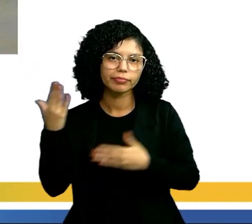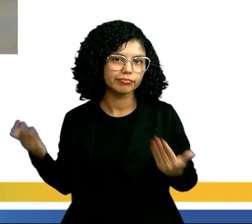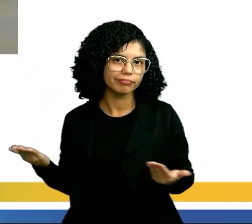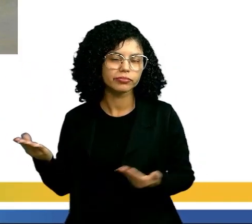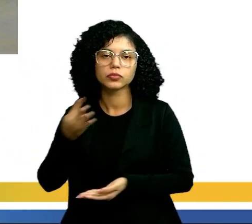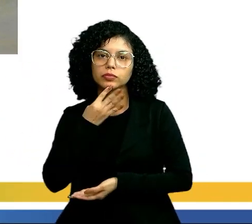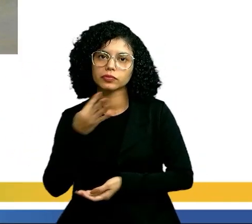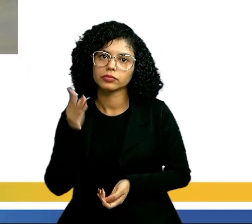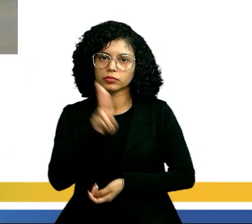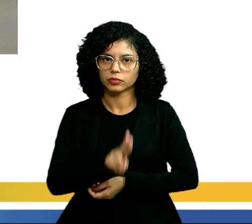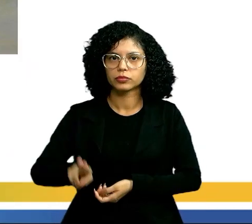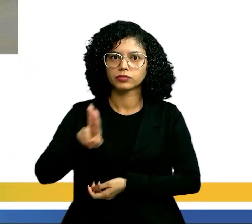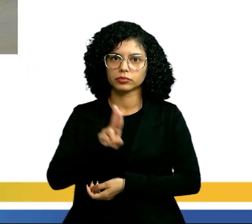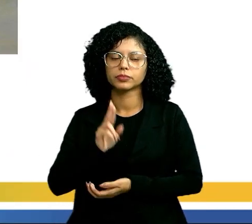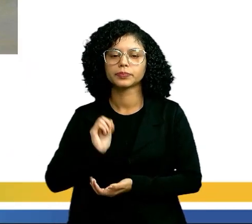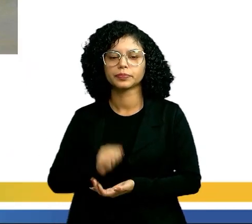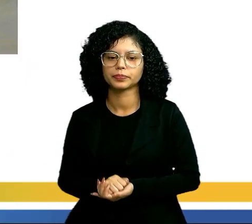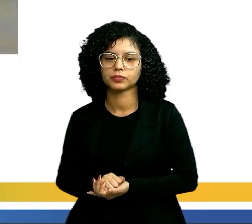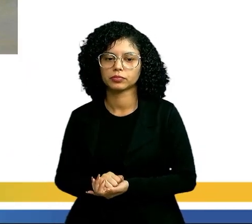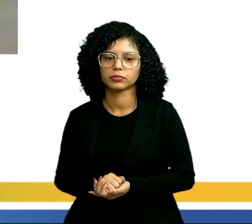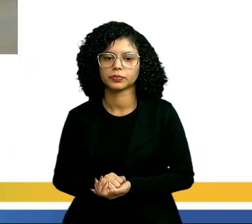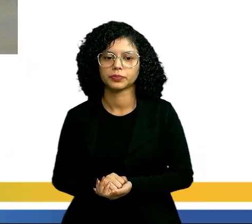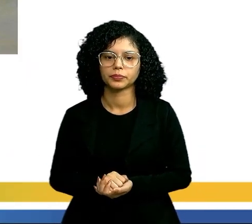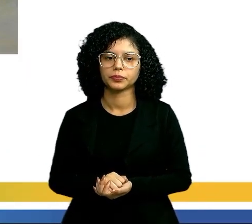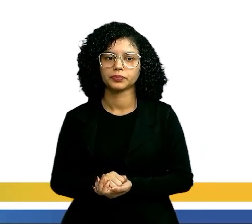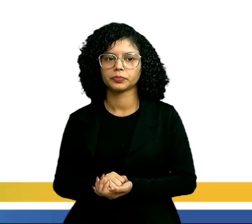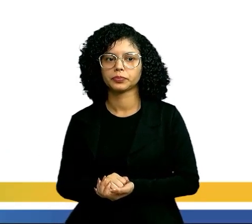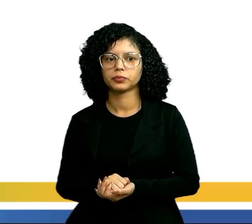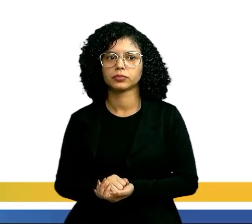de bastante utilidade.